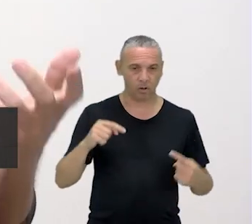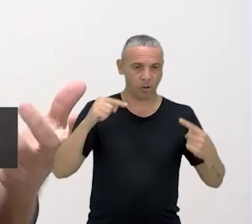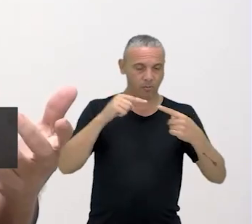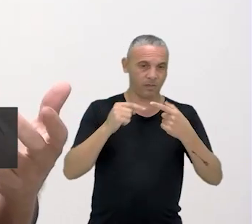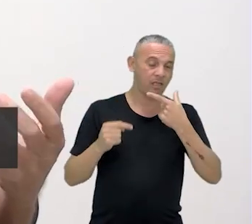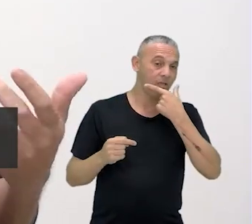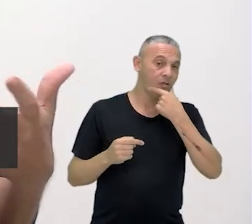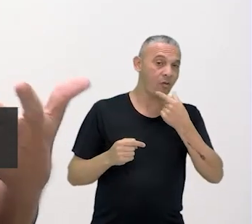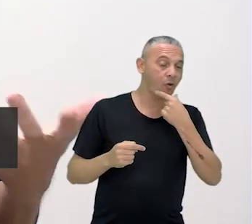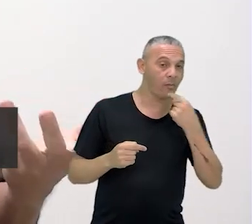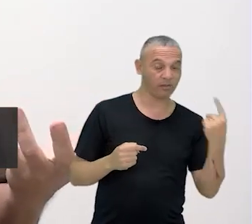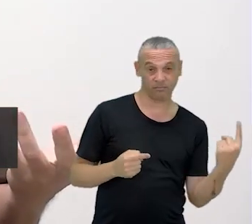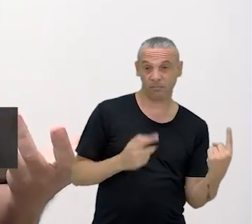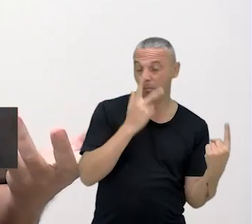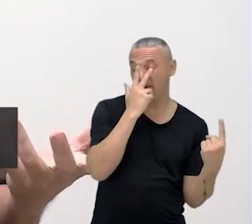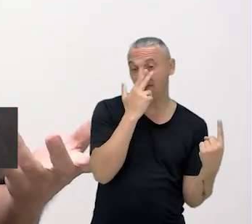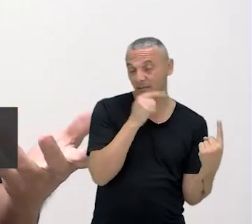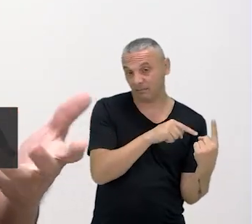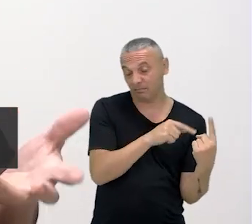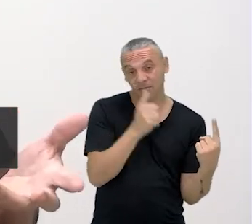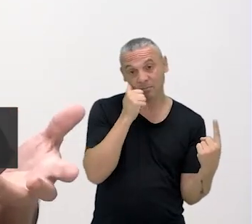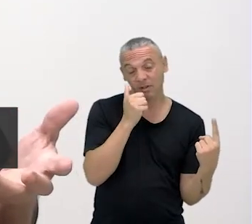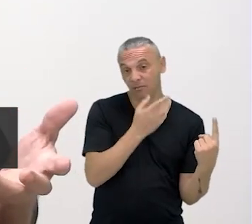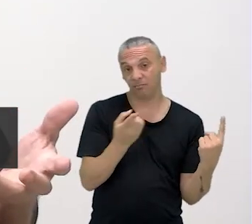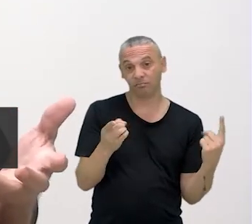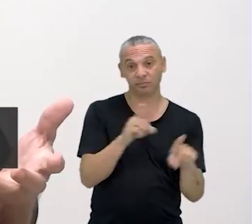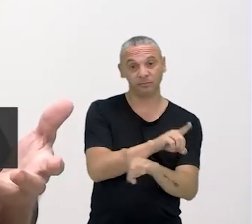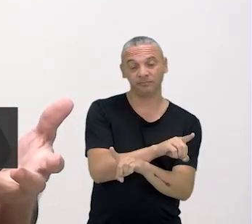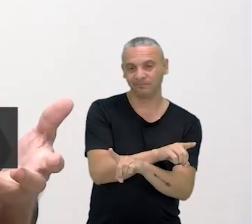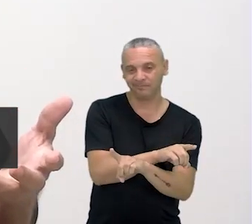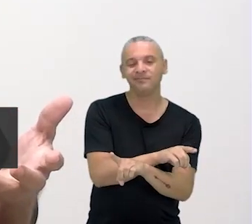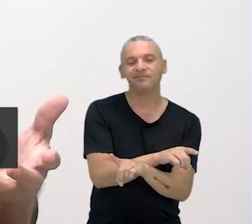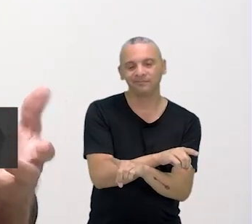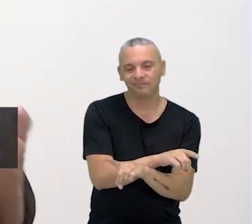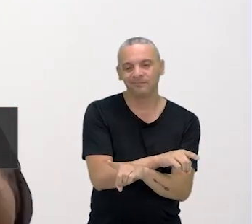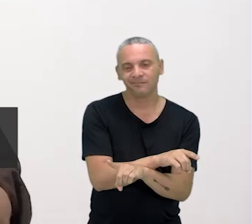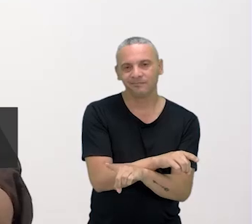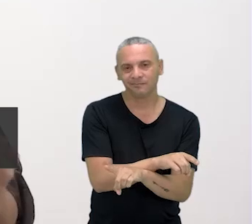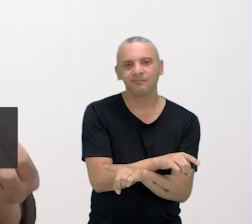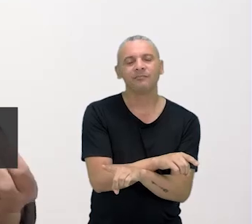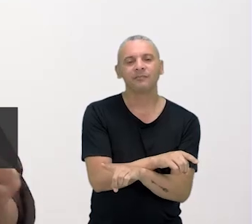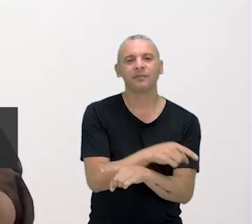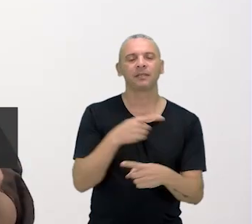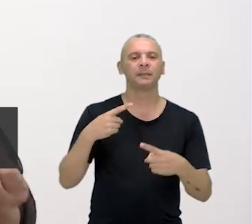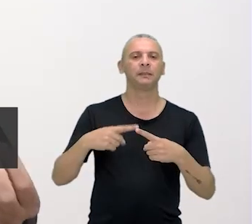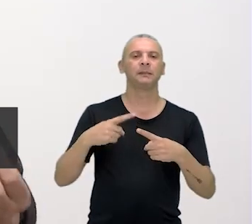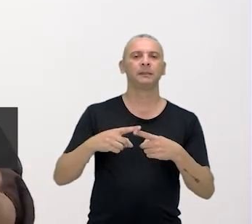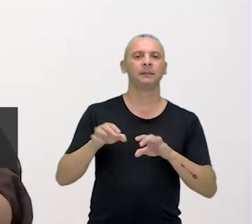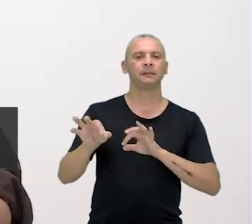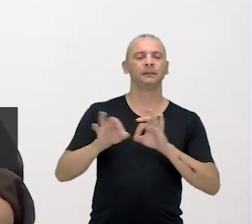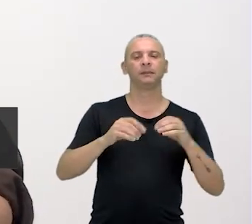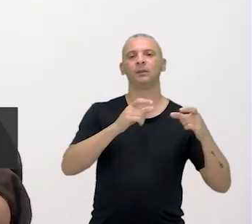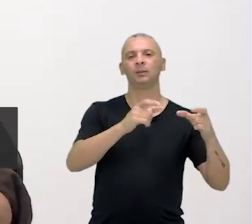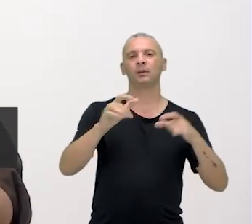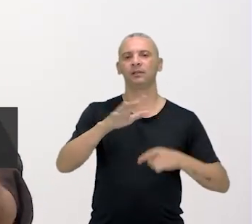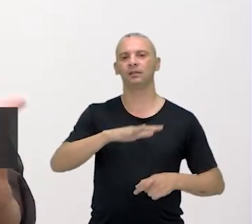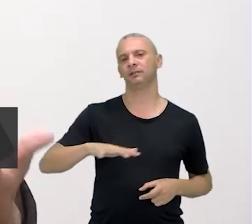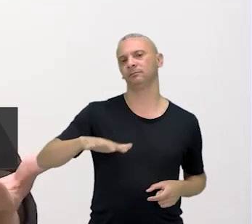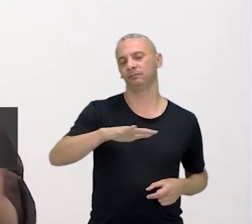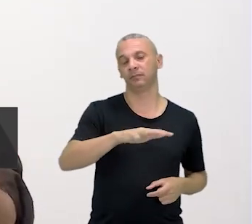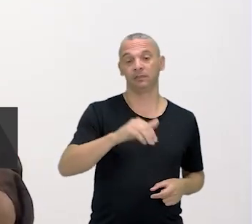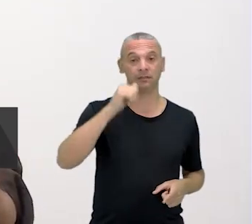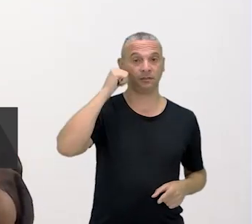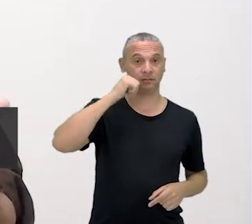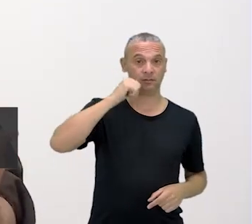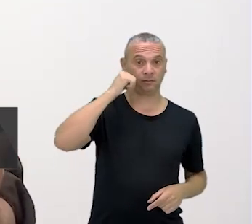né? Que era as atitudes dos homens, né? Do sexo masculino, no local. Então a